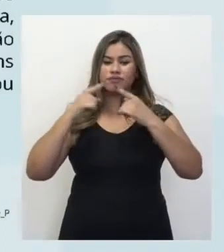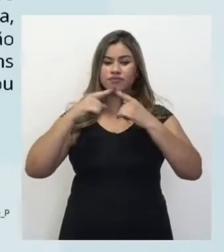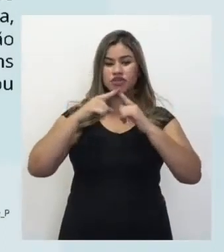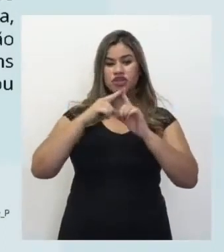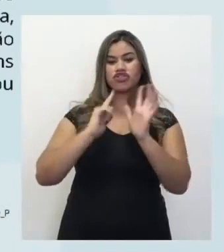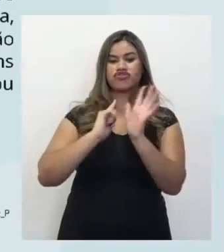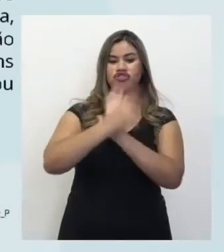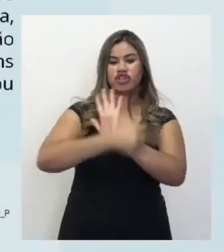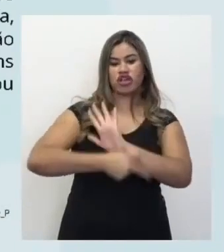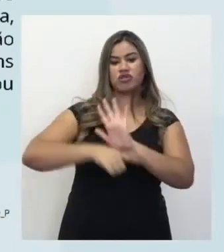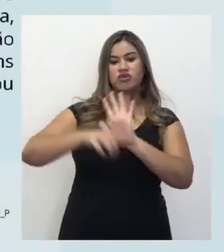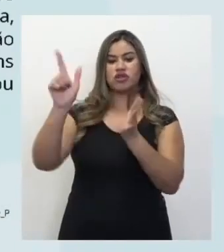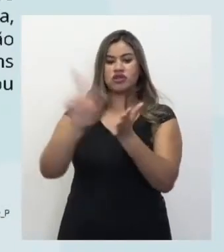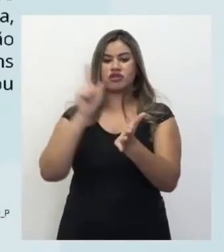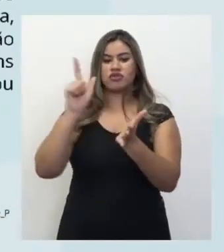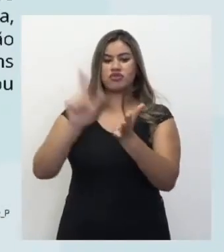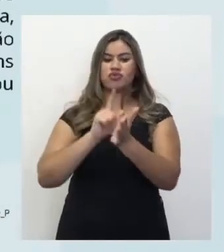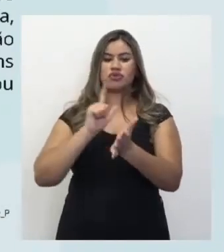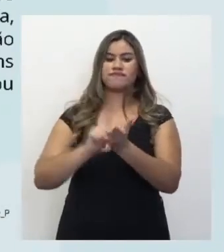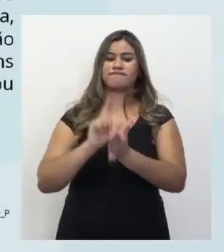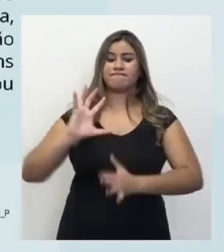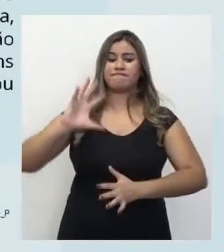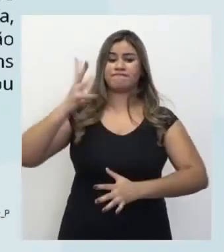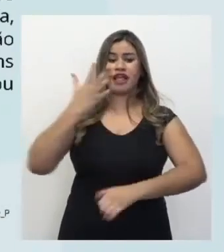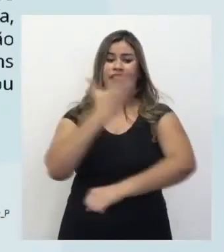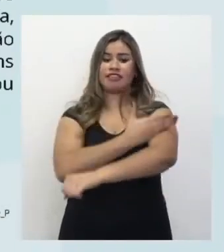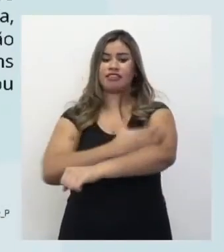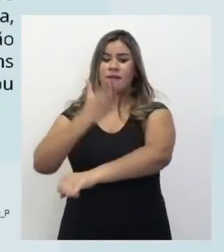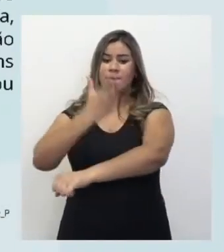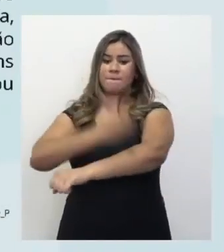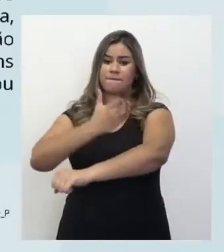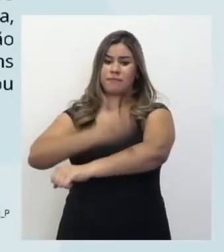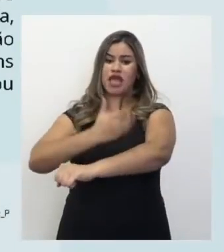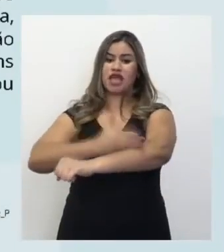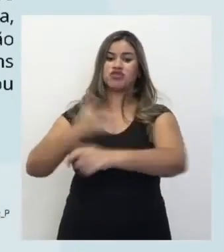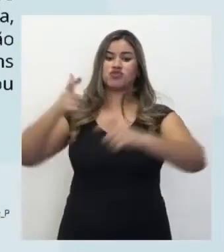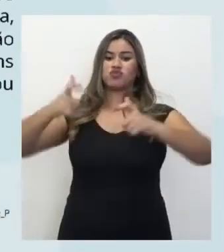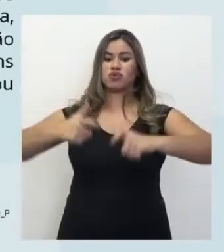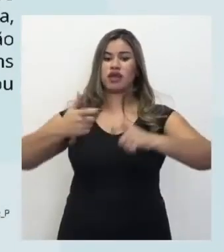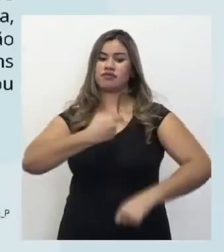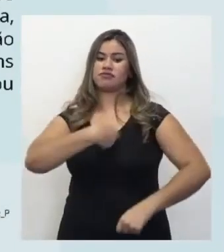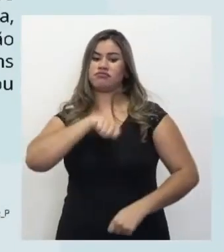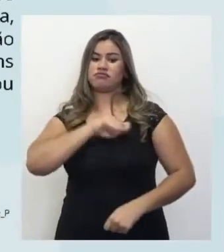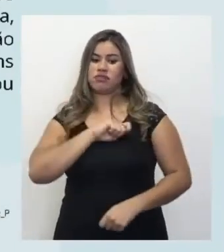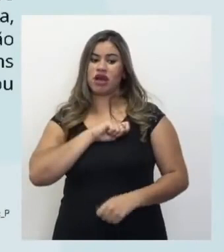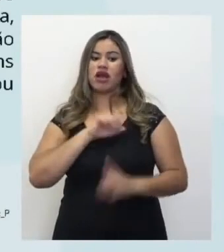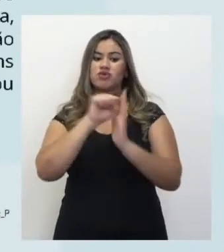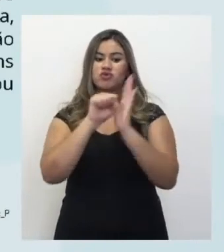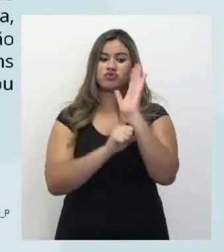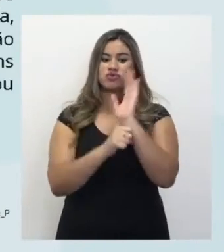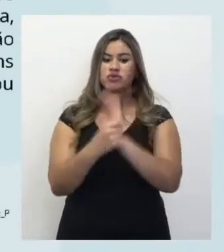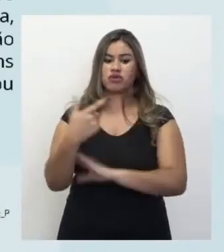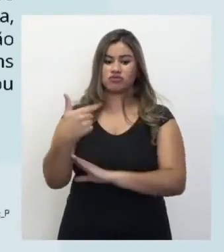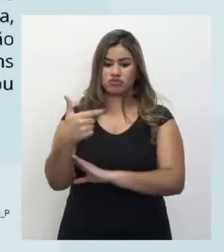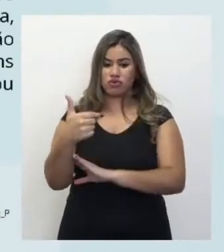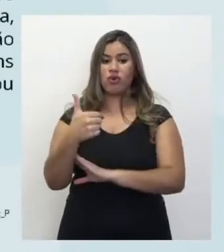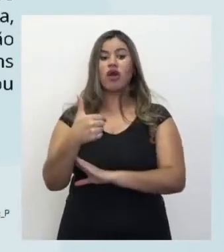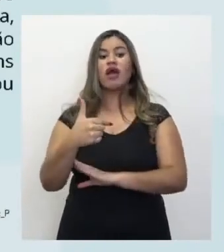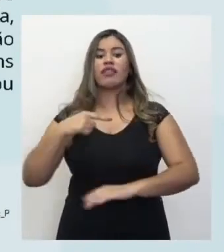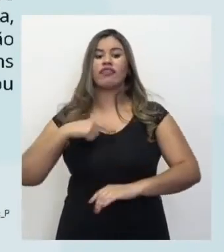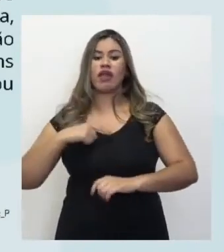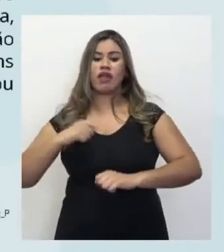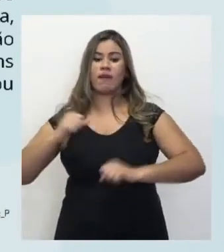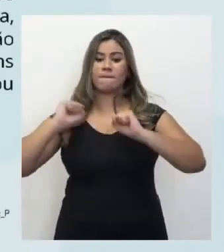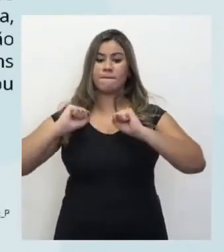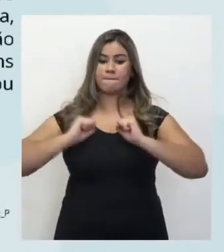na Espanha por volta do século XII. De linguagem simples e extensão curta, normalmente compõe-se de um único ato.